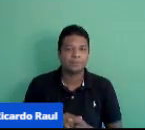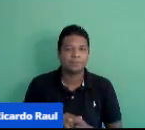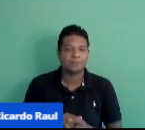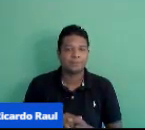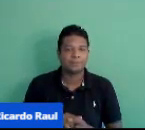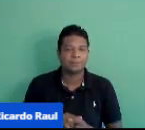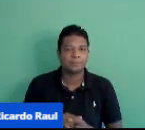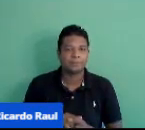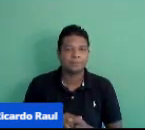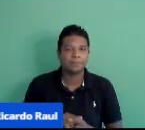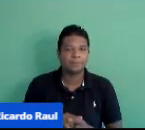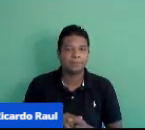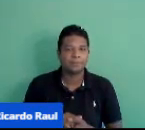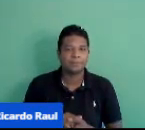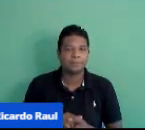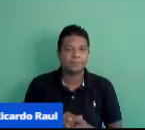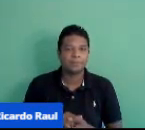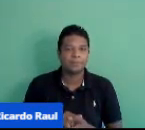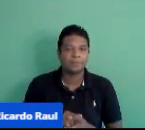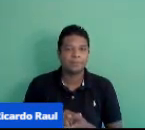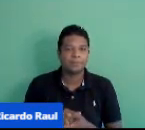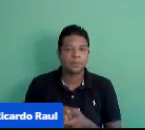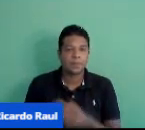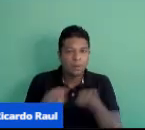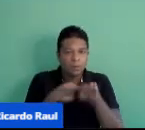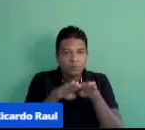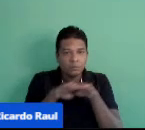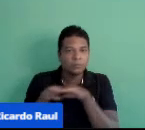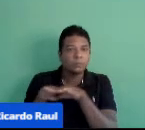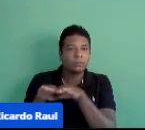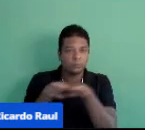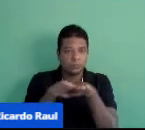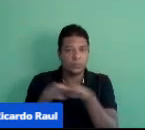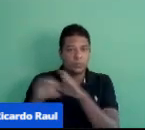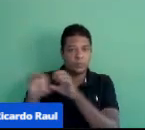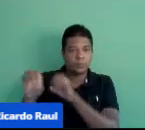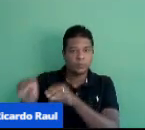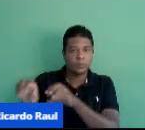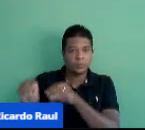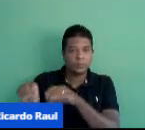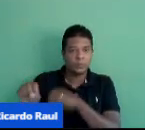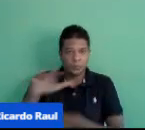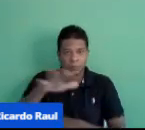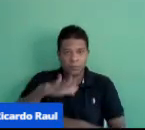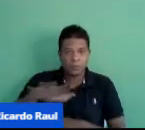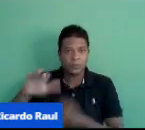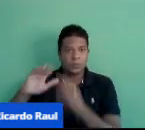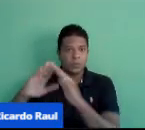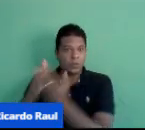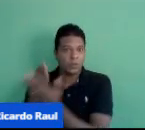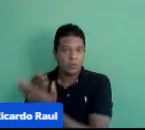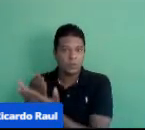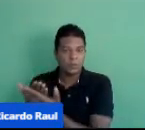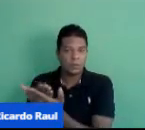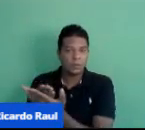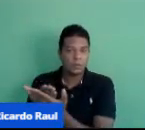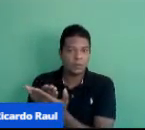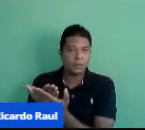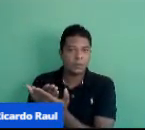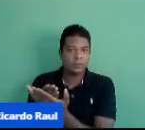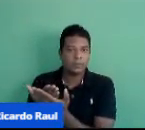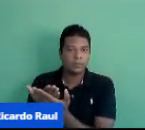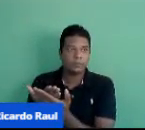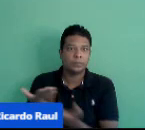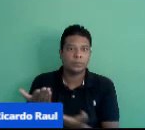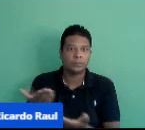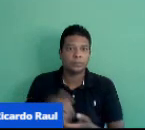De certa forma, padroniza um pouco o que é ensinado em todo o município, né? Então, querendo ou